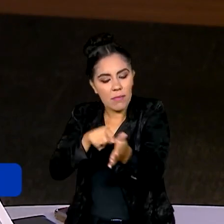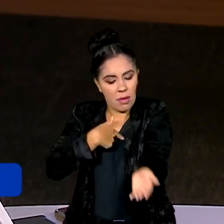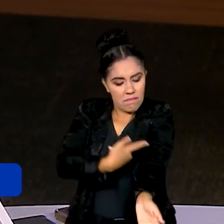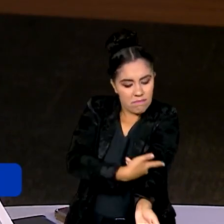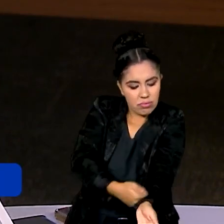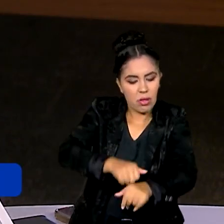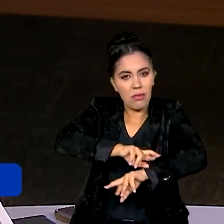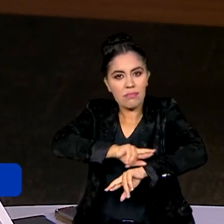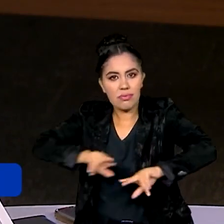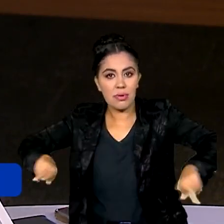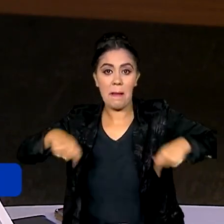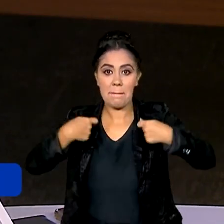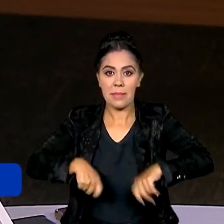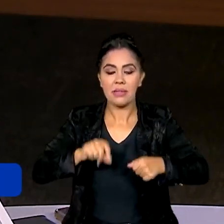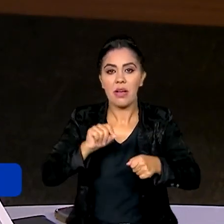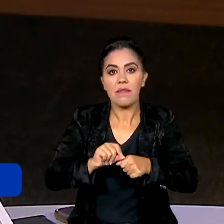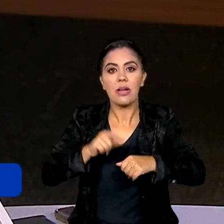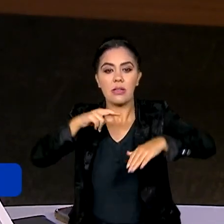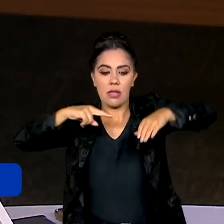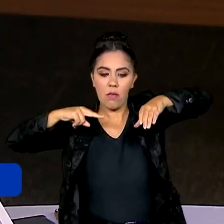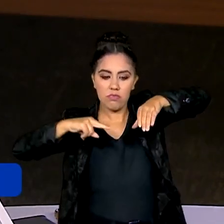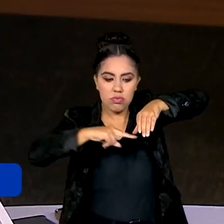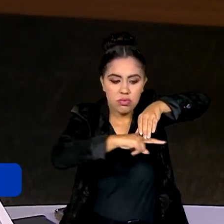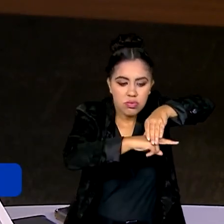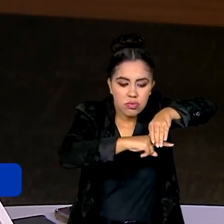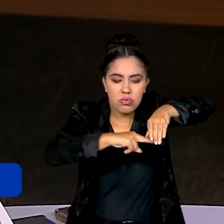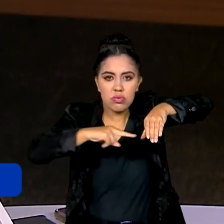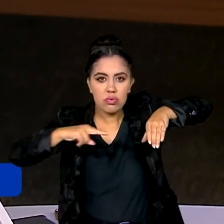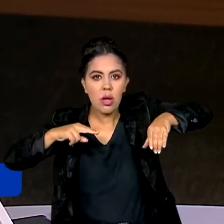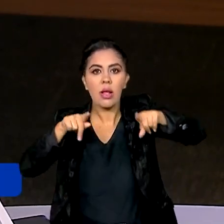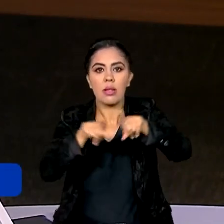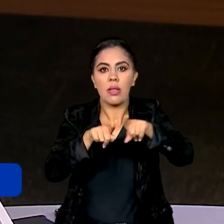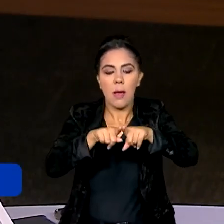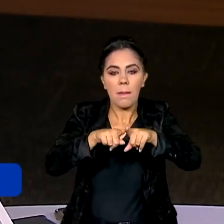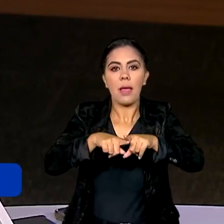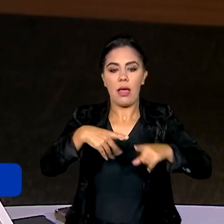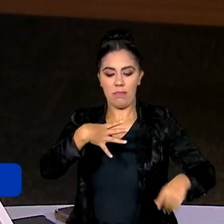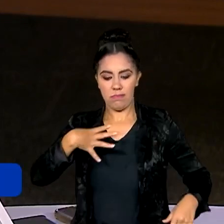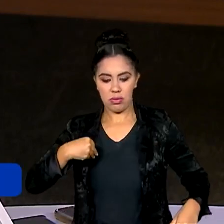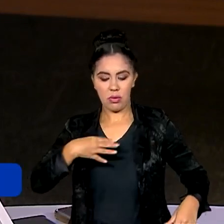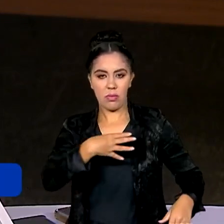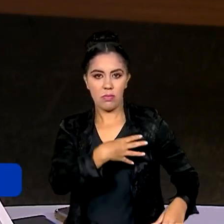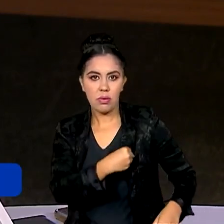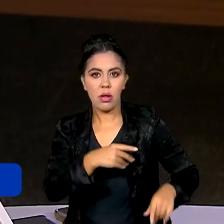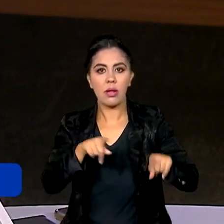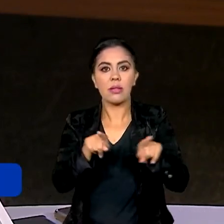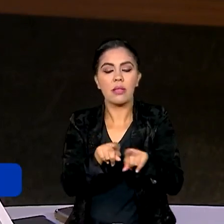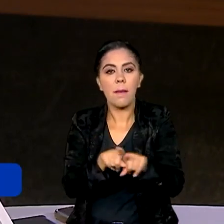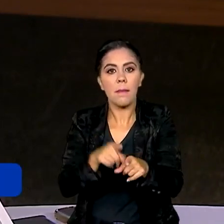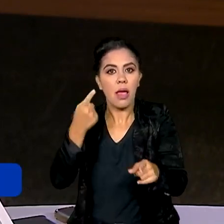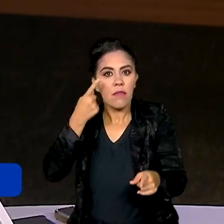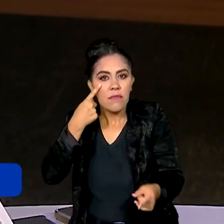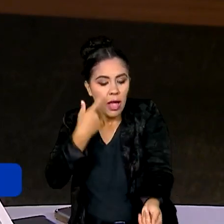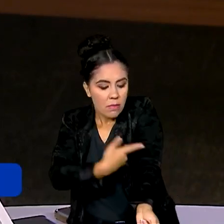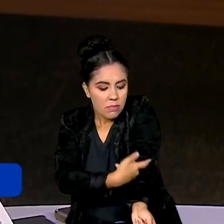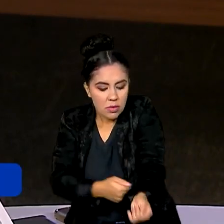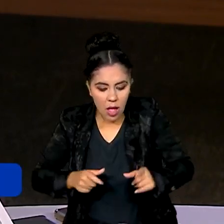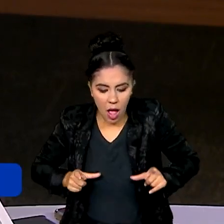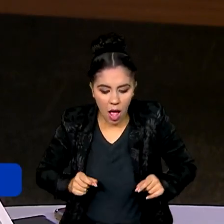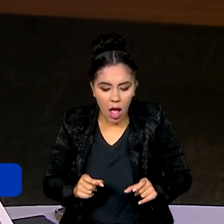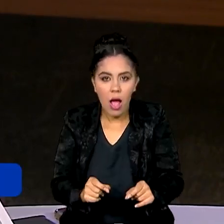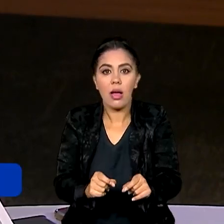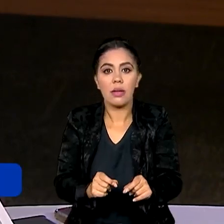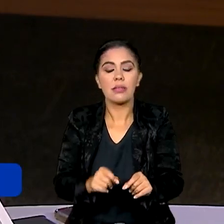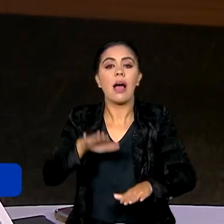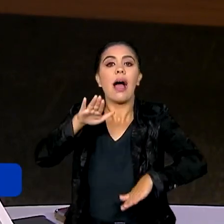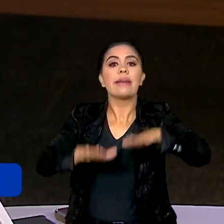fazer. Tomografia, ressonância, exames do coração, rastreamento de câncer. Então, hoje as pessoas vão no posto de saúde,